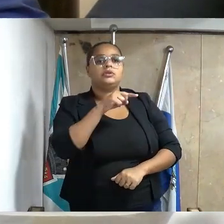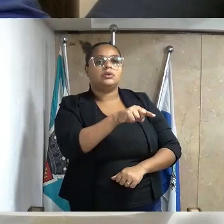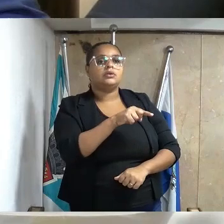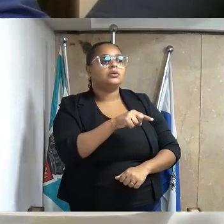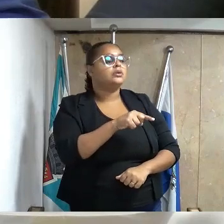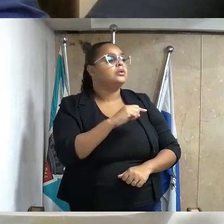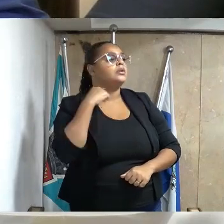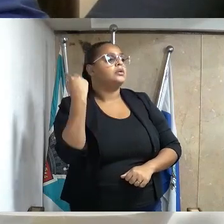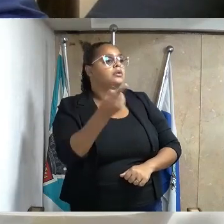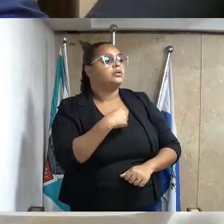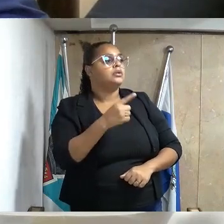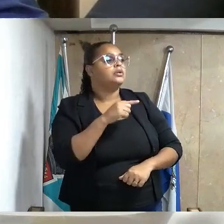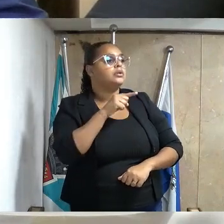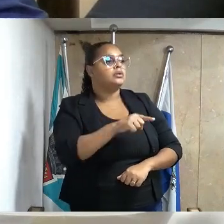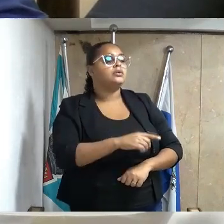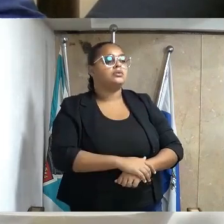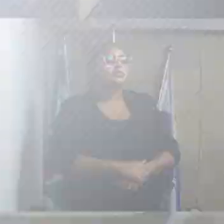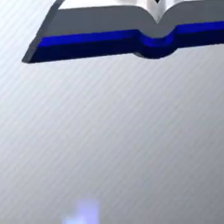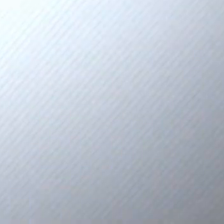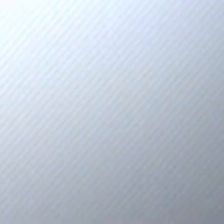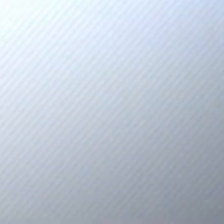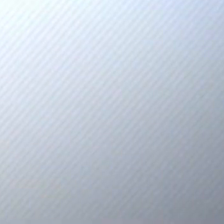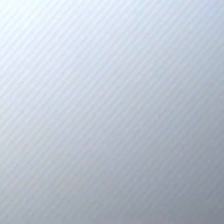seriedade, resiliência e zelo.